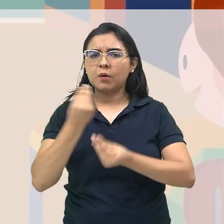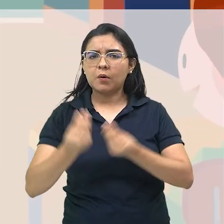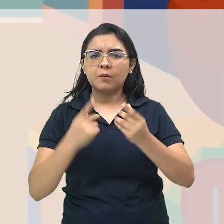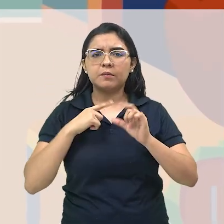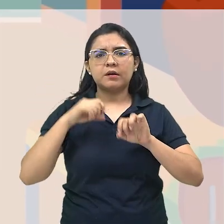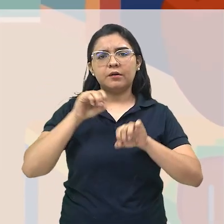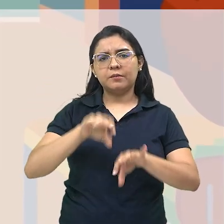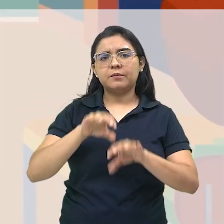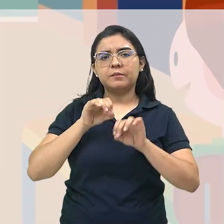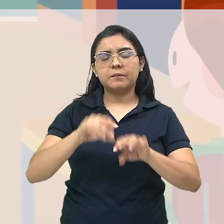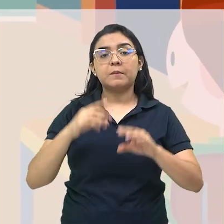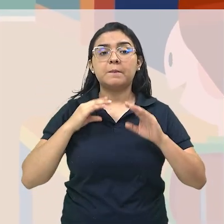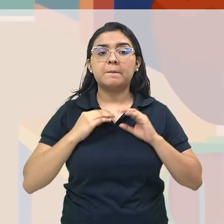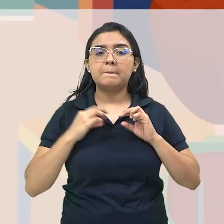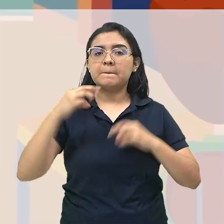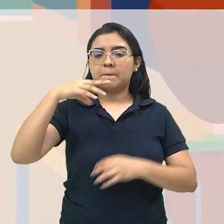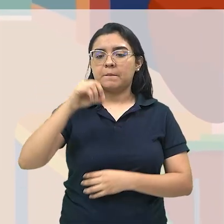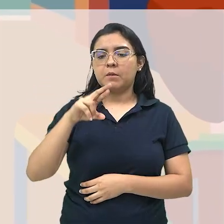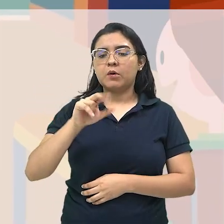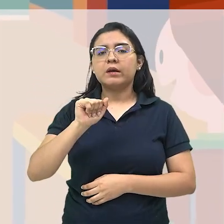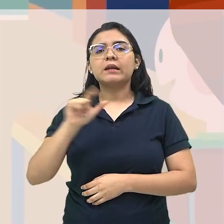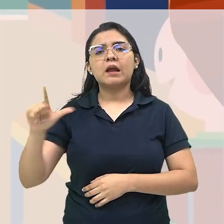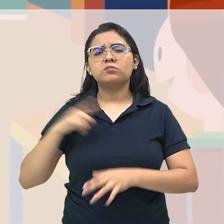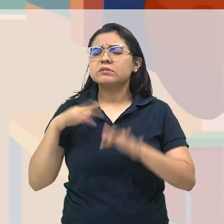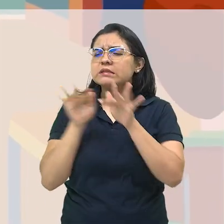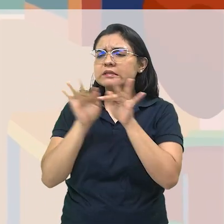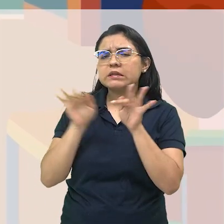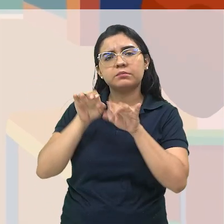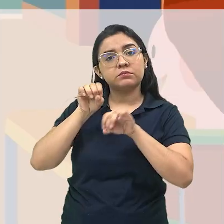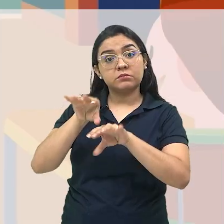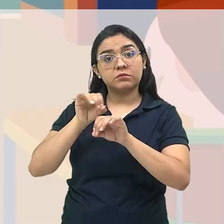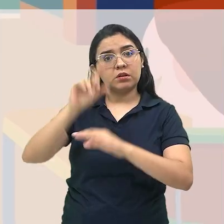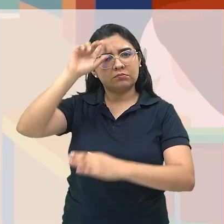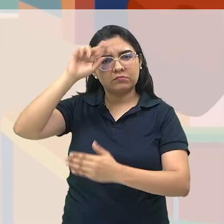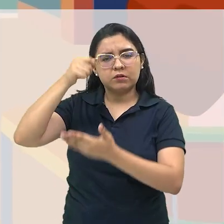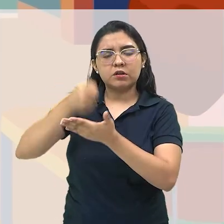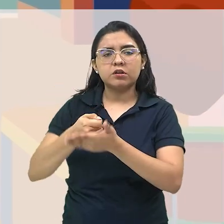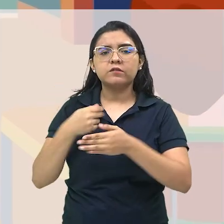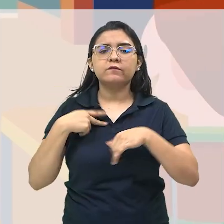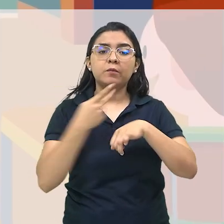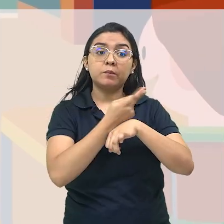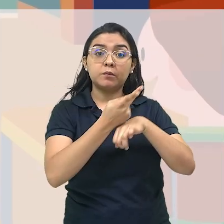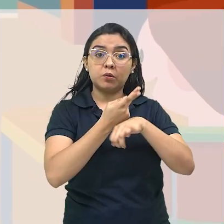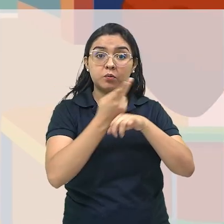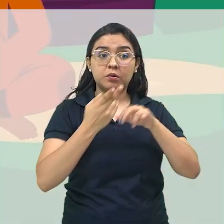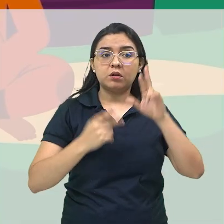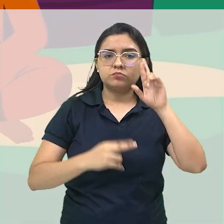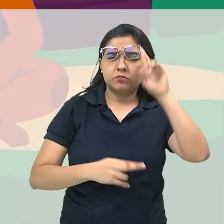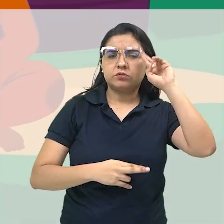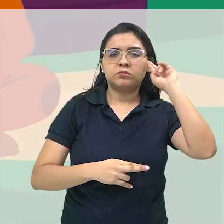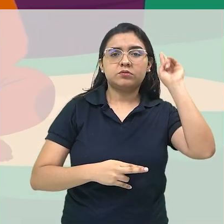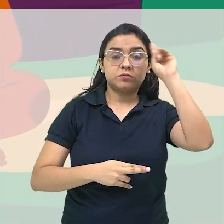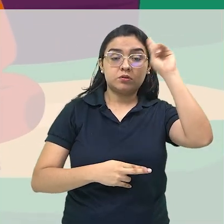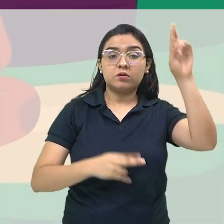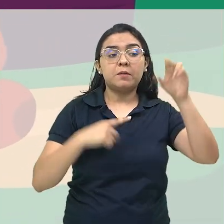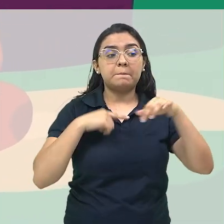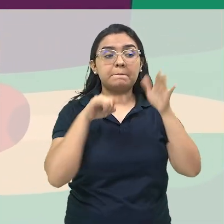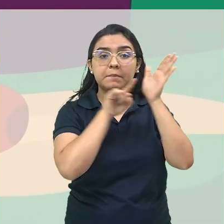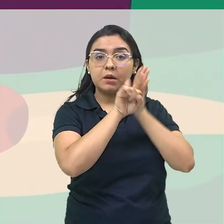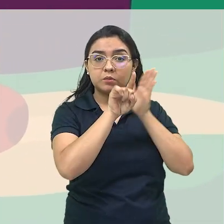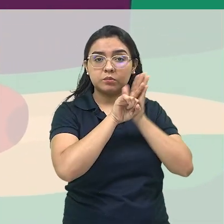ensinar ética e moral de forma simples. Decidido, ele foi procurar seu mestre e fez a seguinte